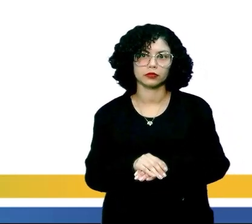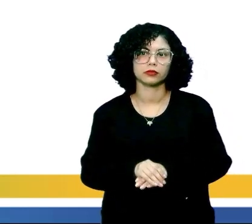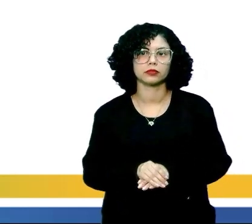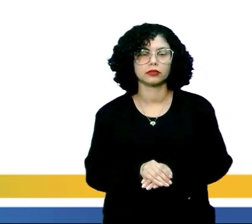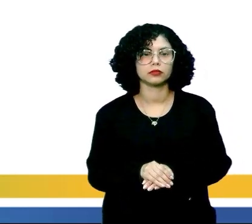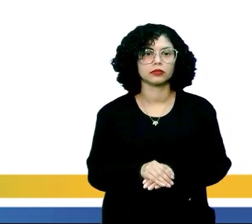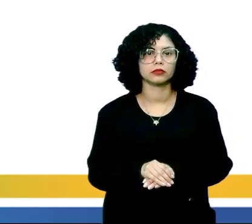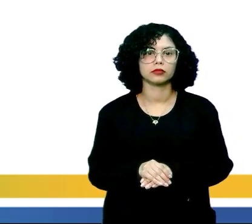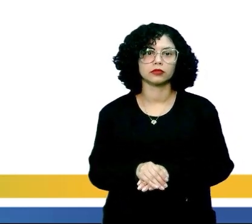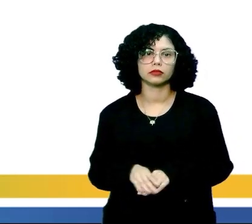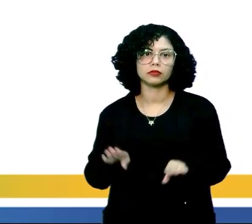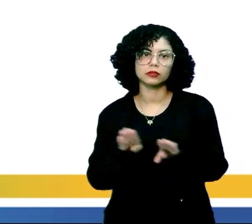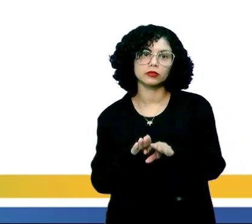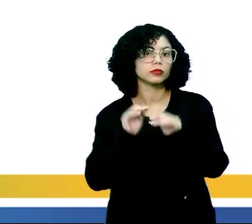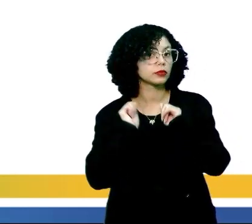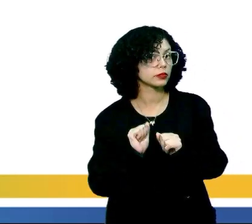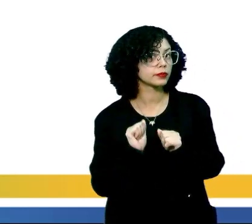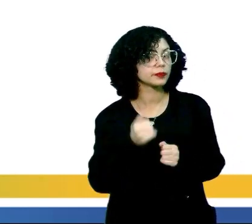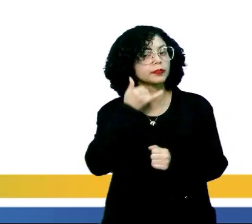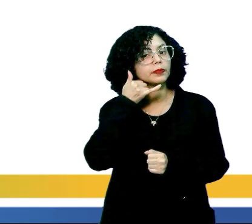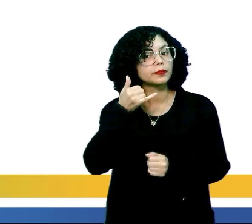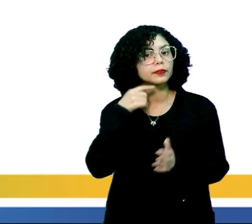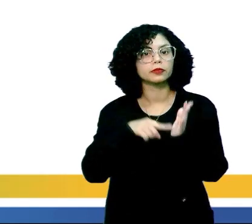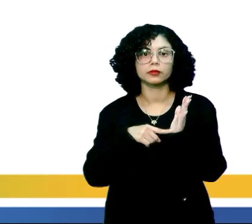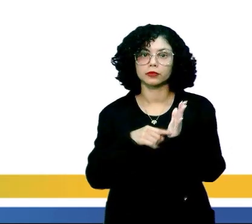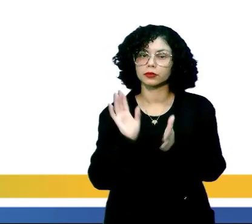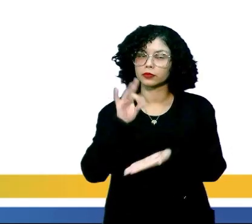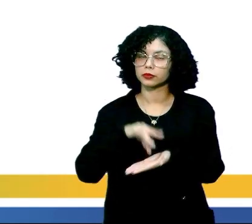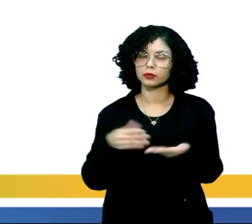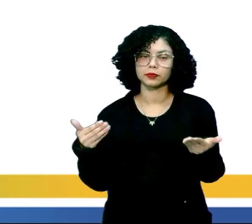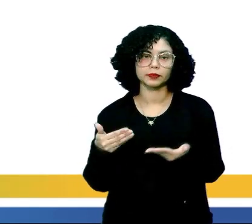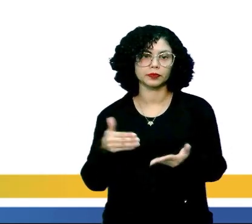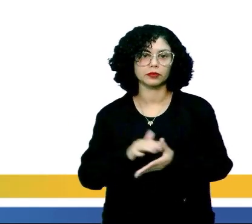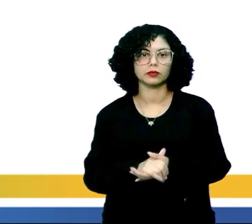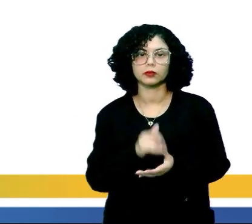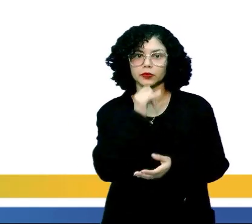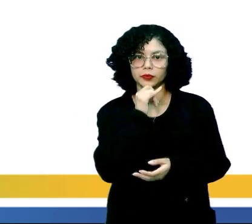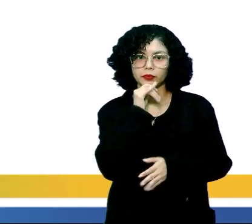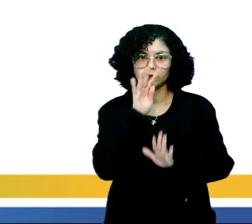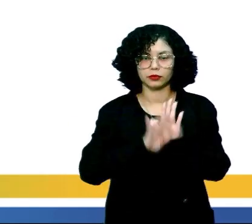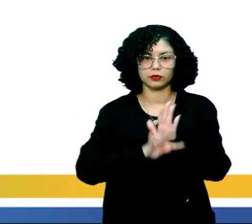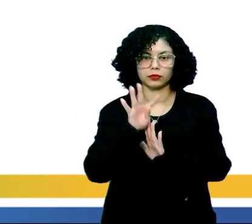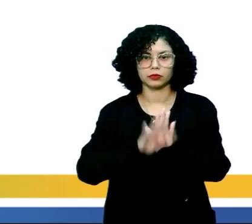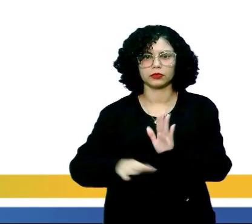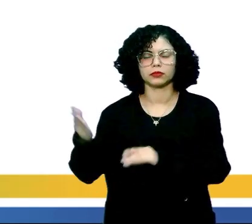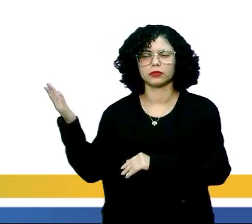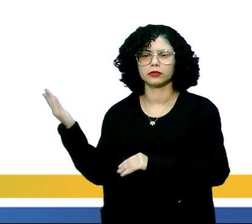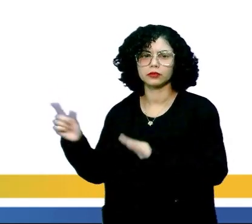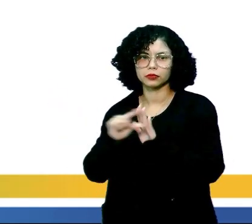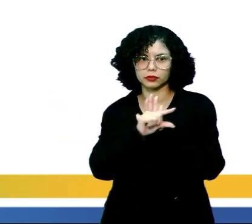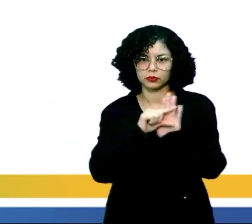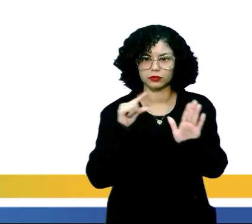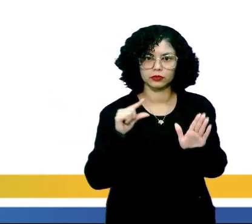ser uma arma de combate, pois podemos fazer uma denúncia da realidade atual. Eu coloquei esse trecho